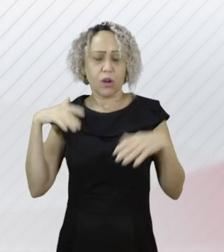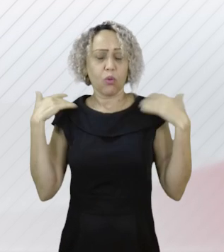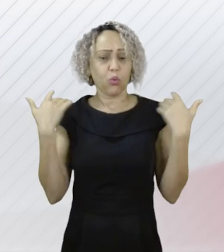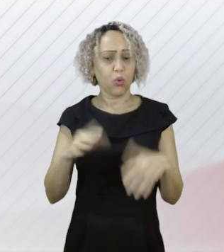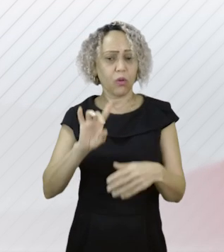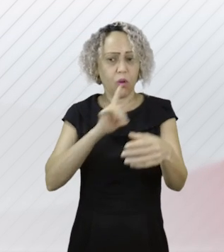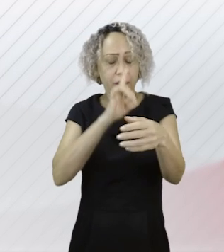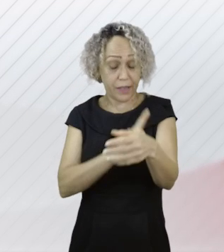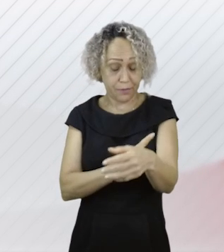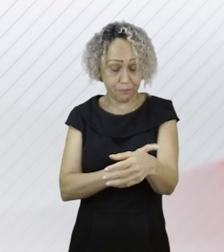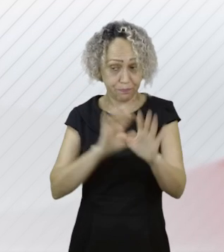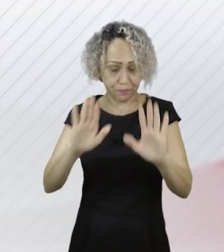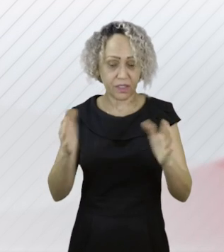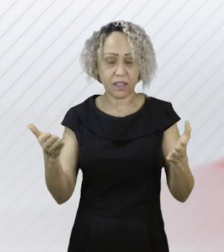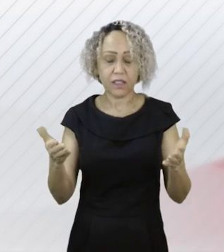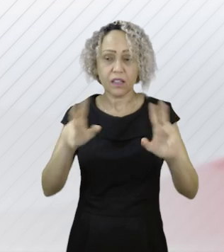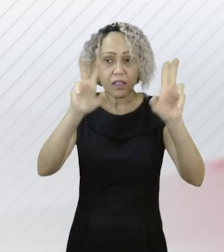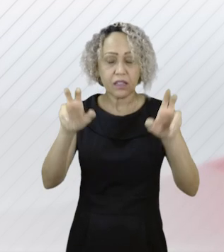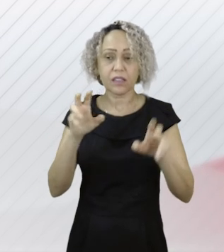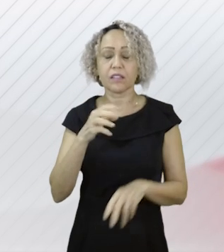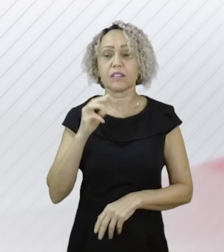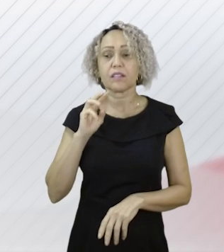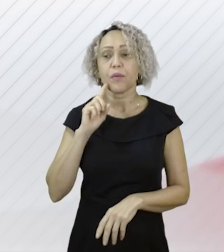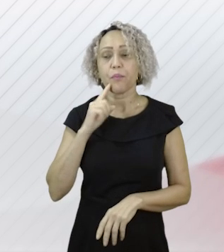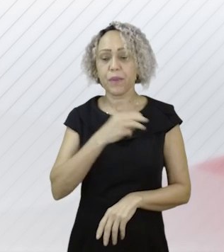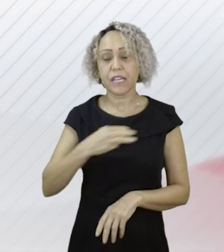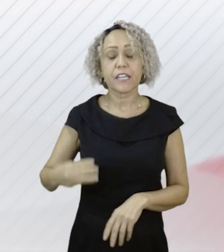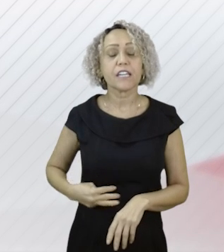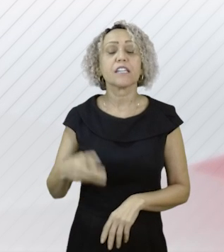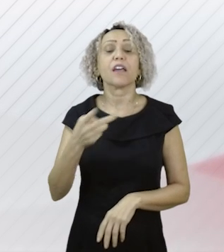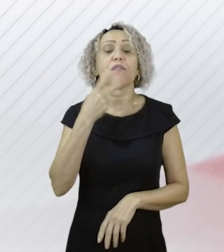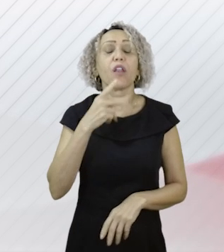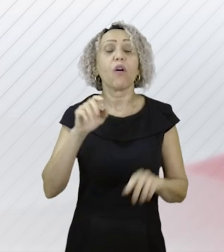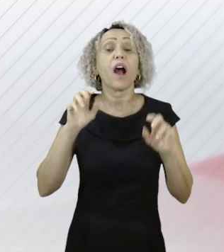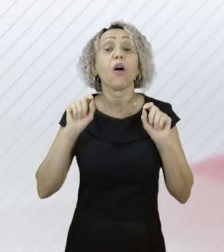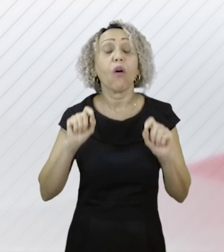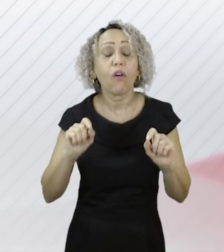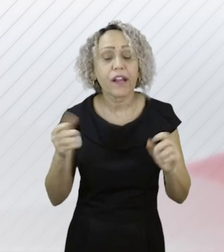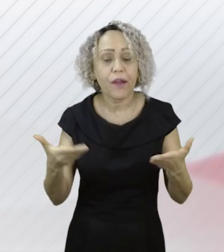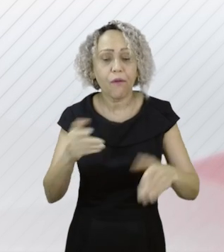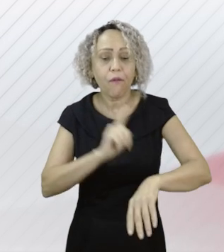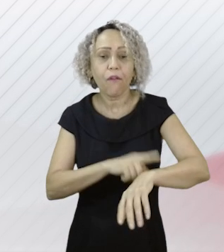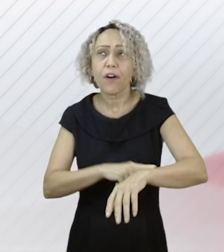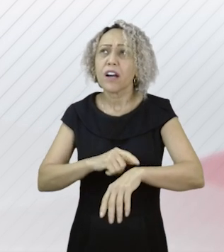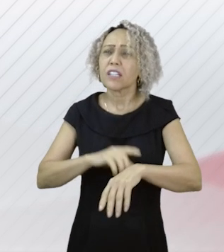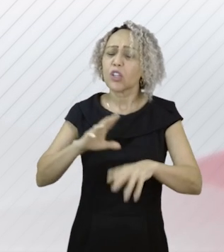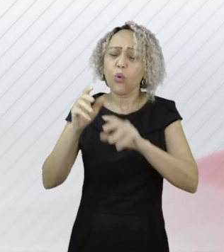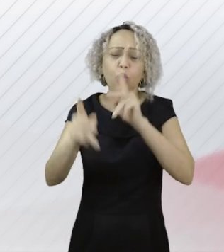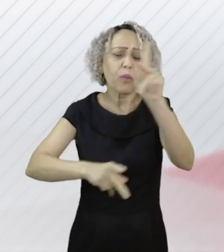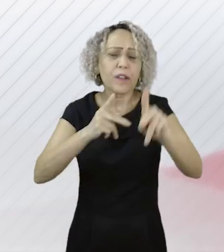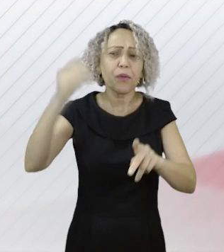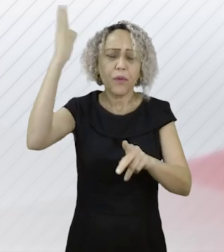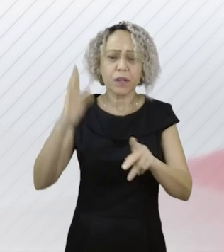é o momento de intensificar os cuidados e a prevenção. Agora é hora de todo o Brasil